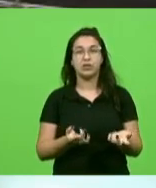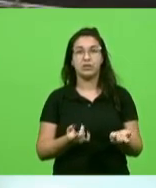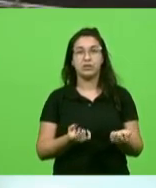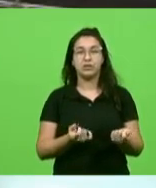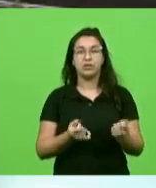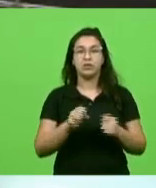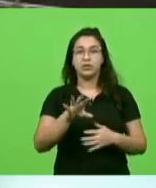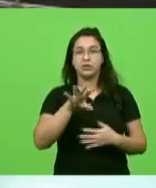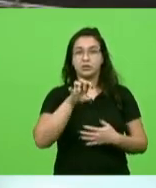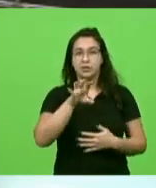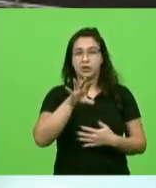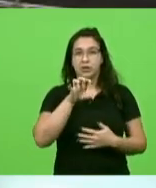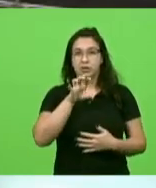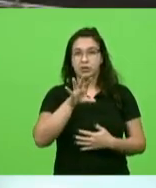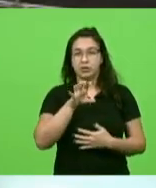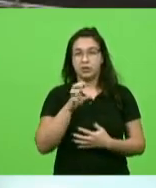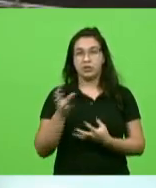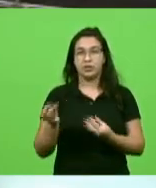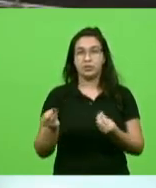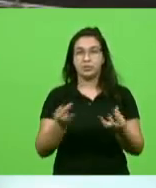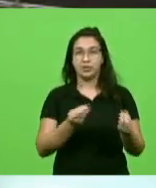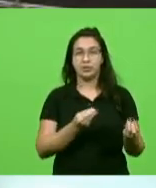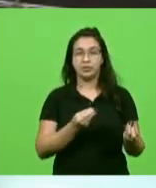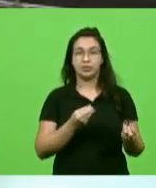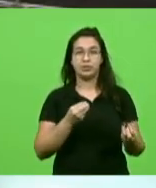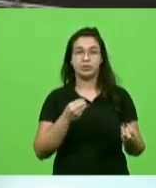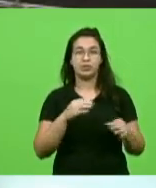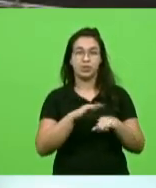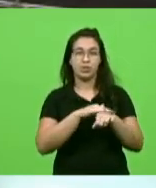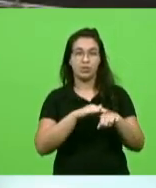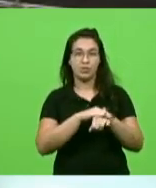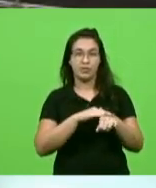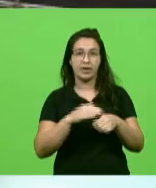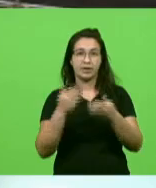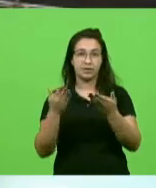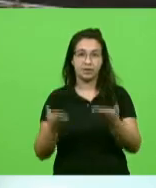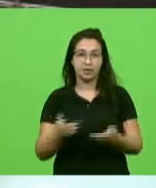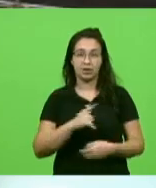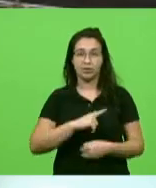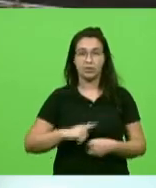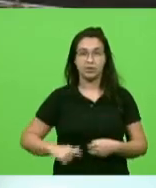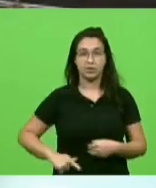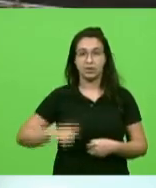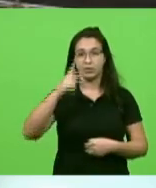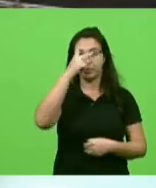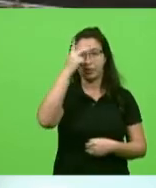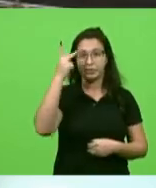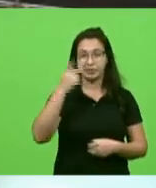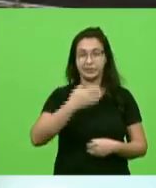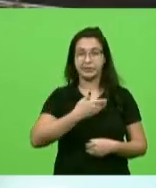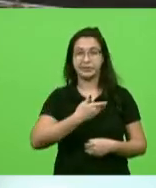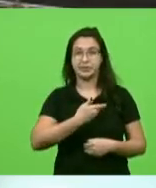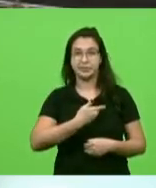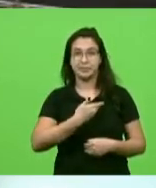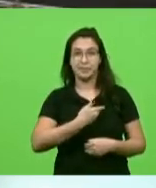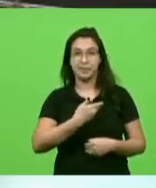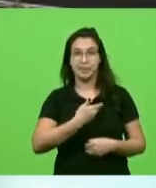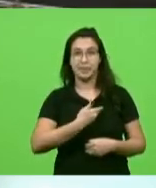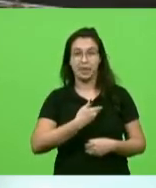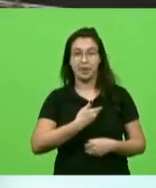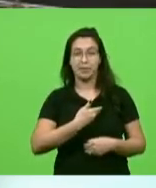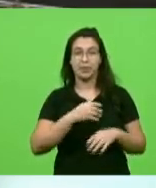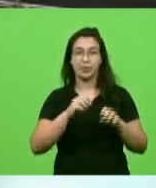dos respiradores muitos diálogos de Carlos Moisés com pessoas aparentemente próximas me